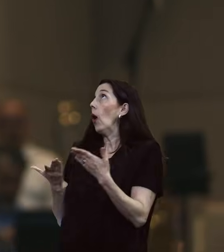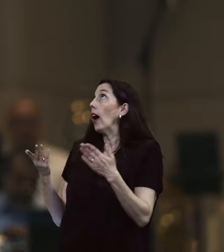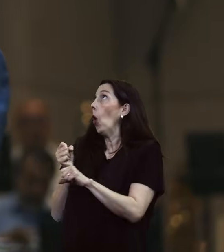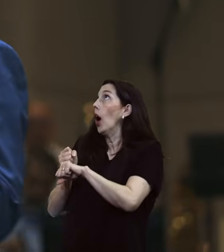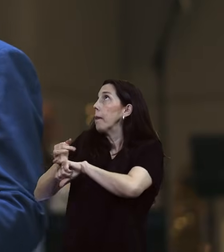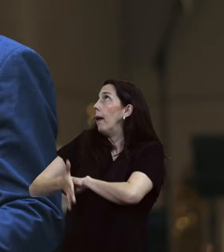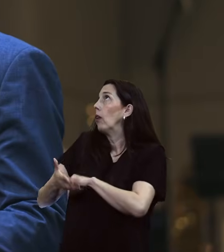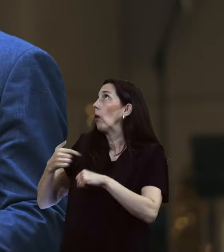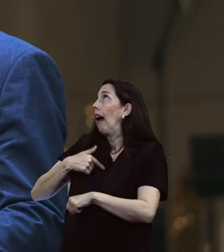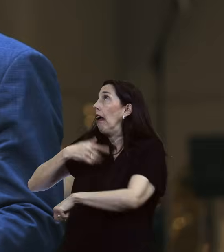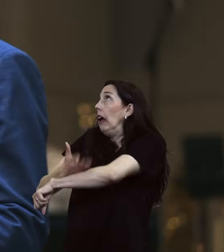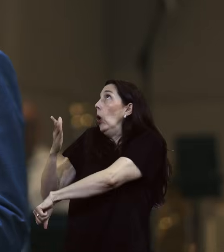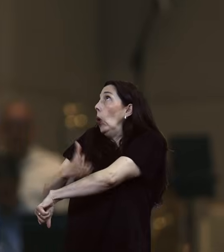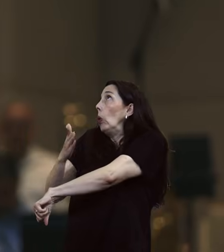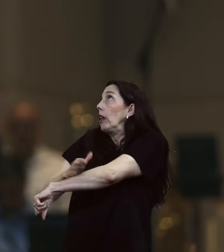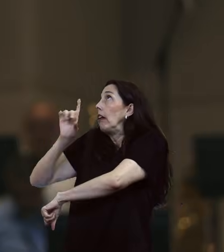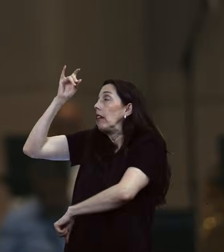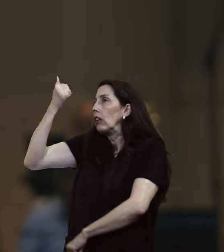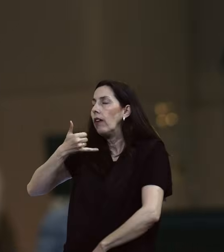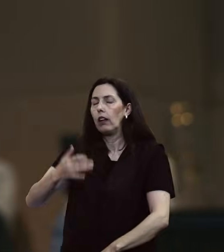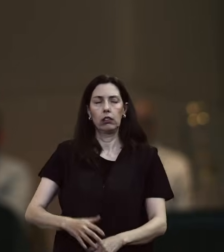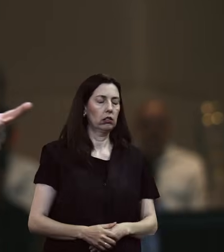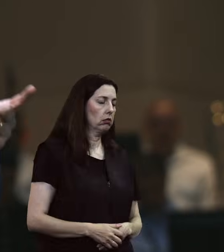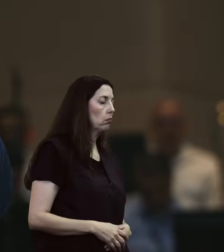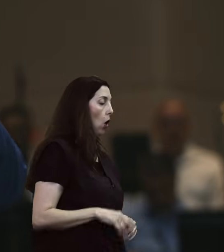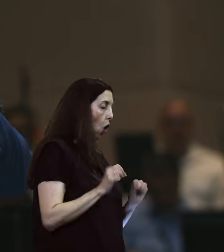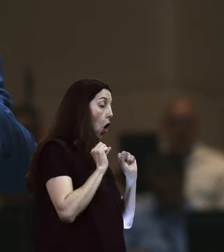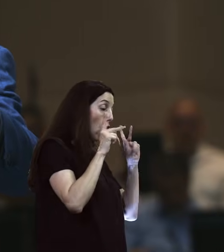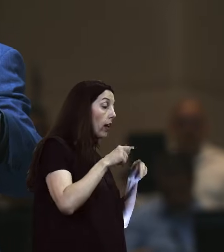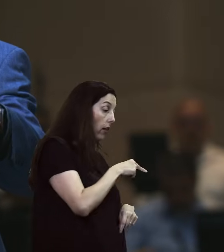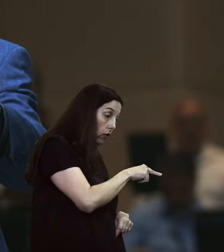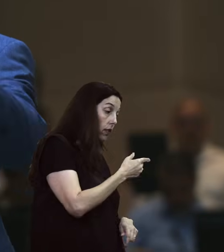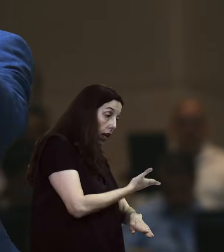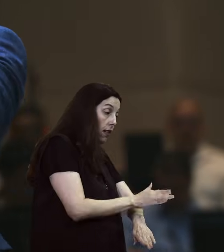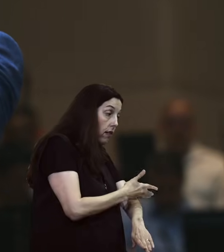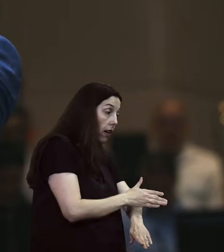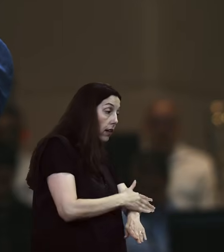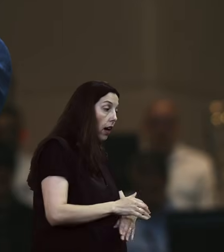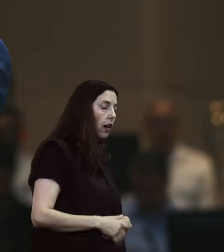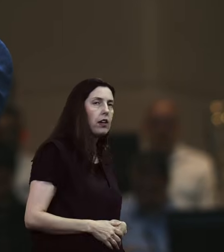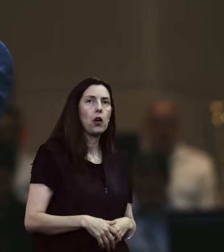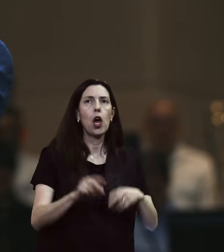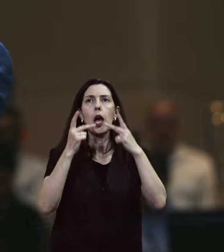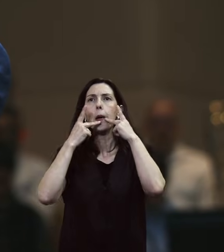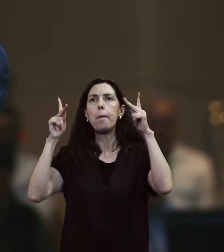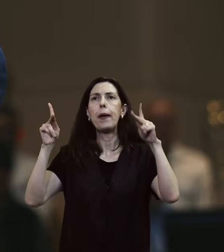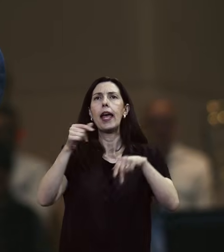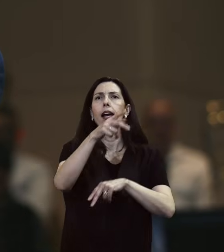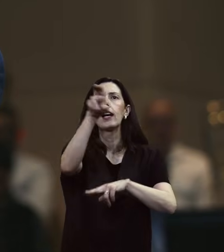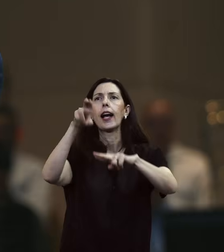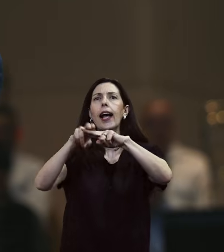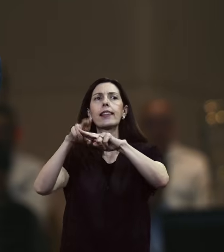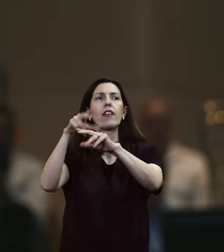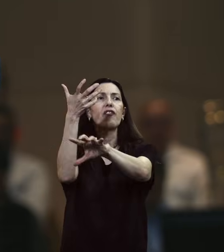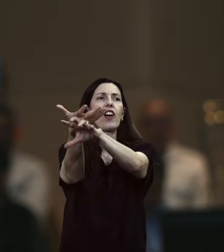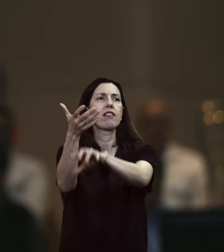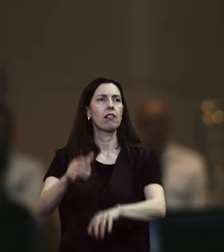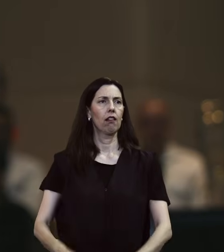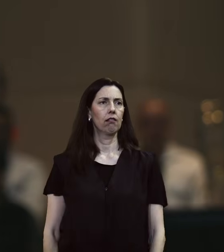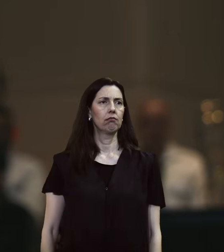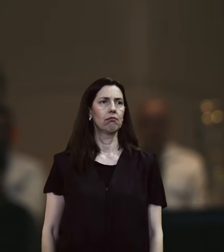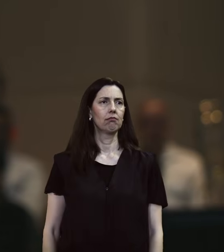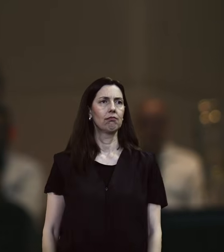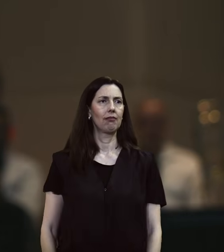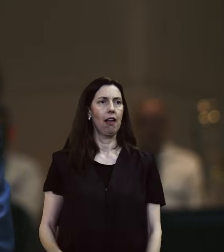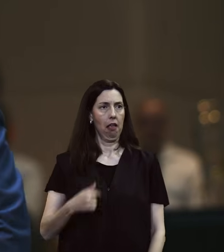o caso. E aí Deus falou para mim, então tá bom, você quer treinar? Prega para as cadeiras vazias.